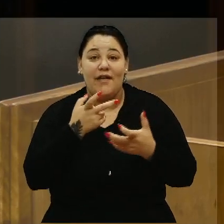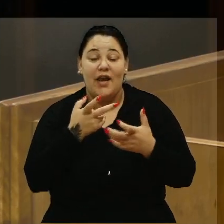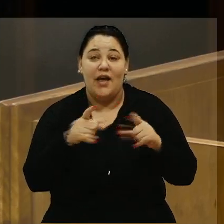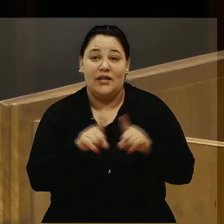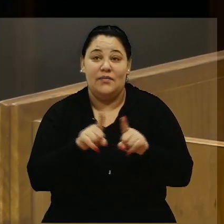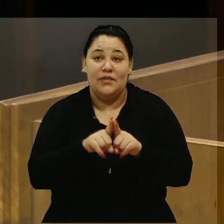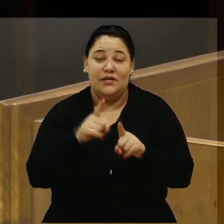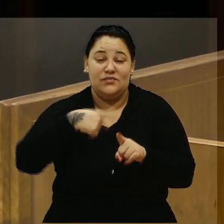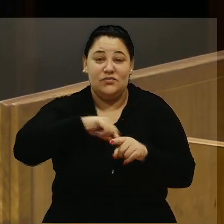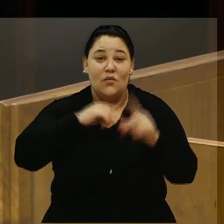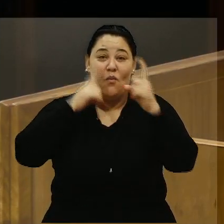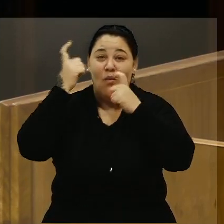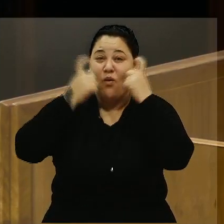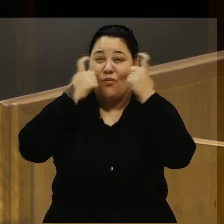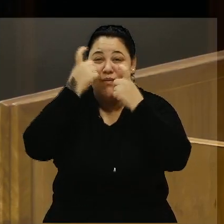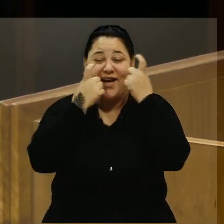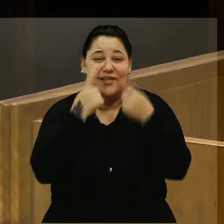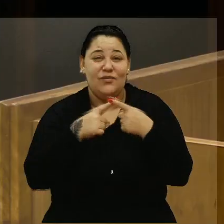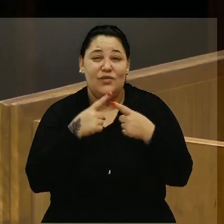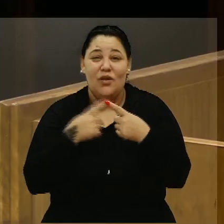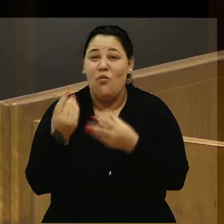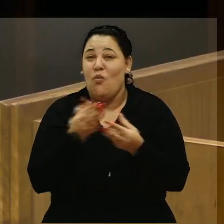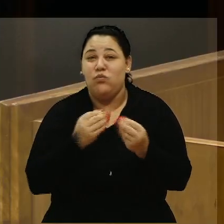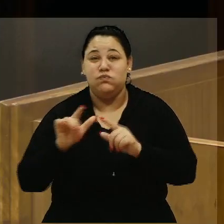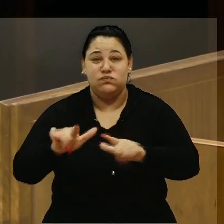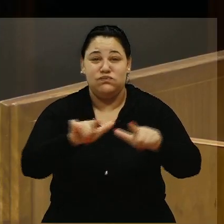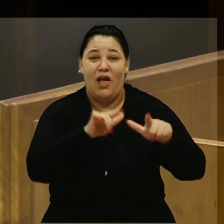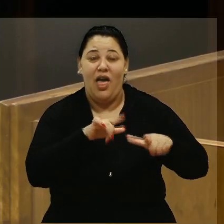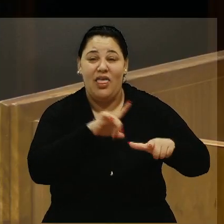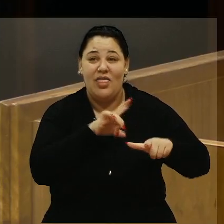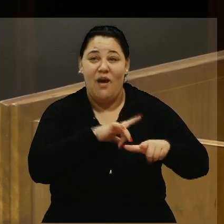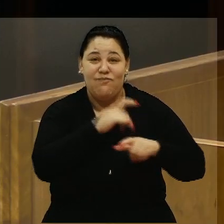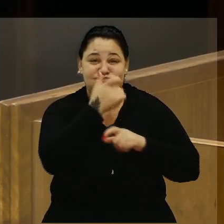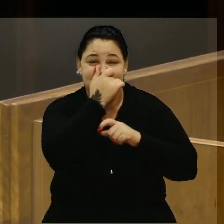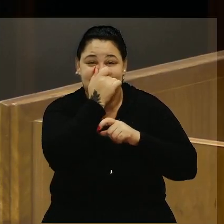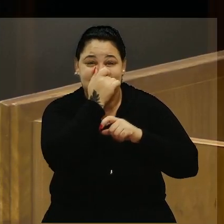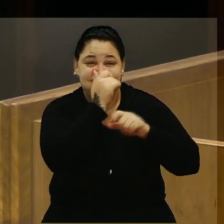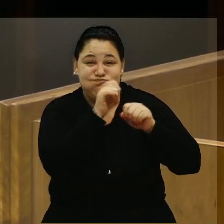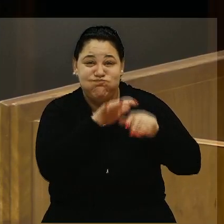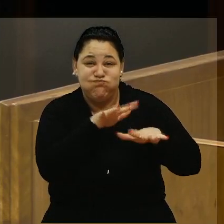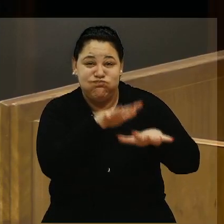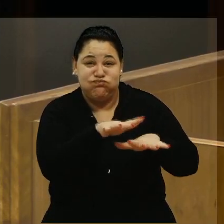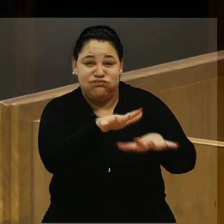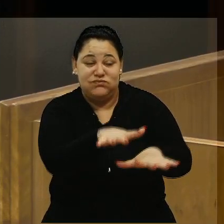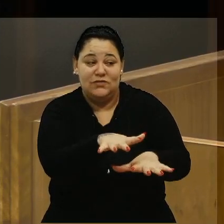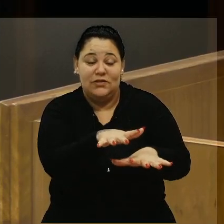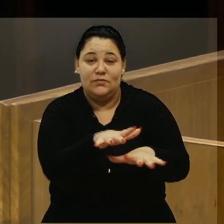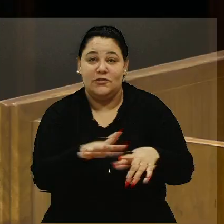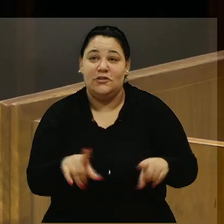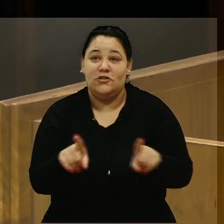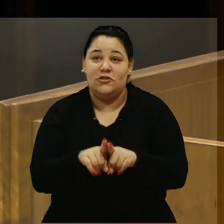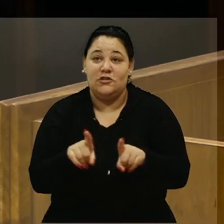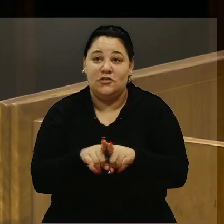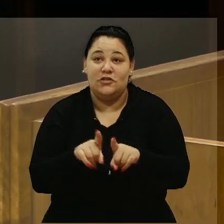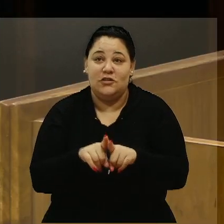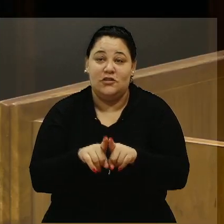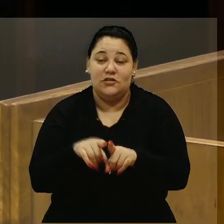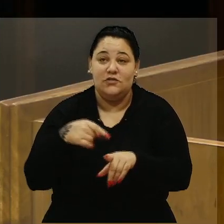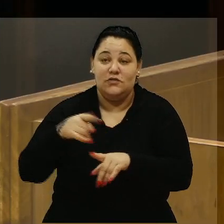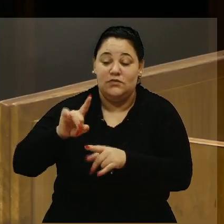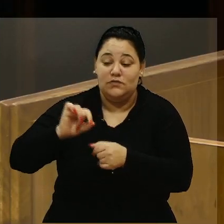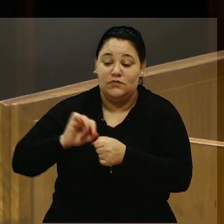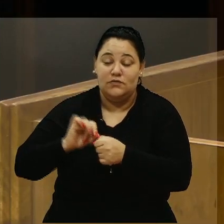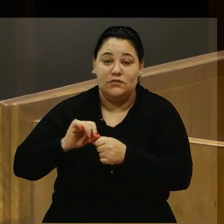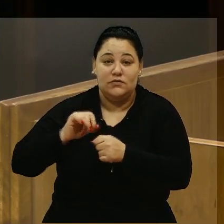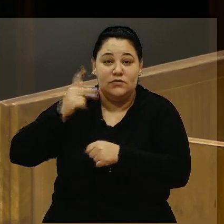preocupa porque muitos lugares acaba tendo um congestionamento, por exemplo, onde eu fui lá fazer um vídeo, vereadora Daiane, onde é na